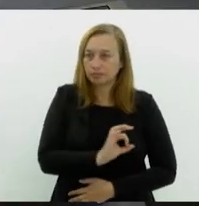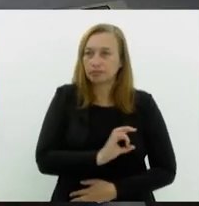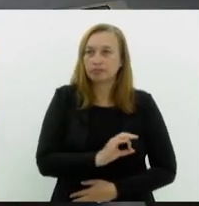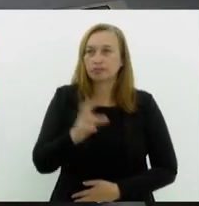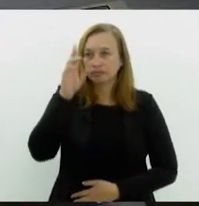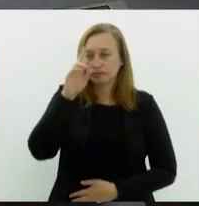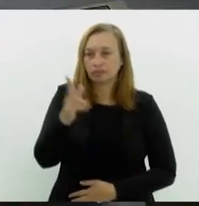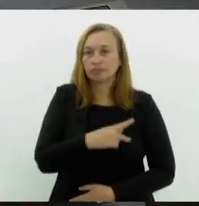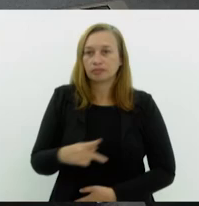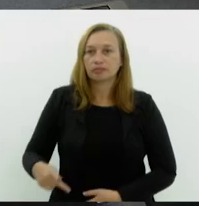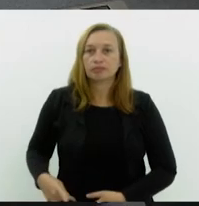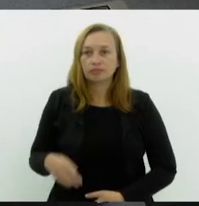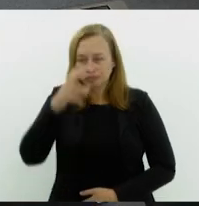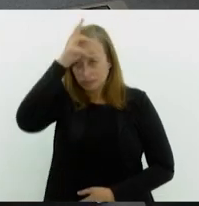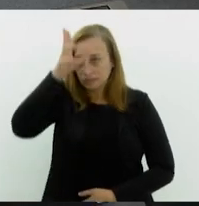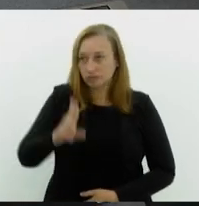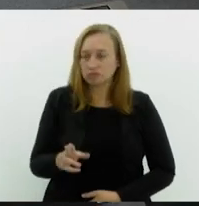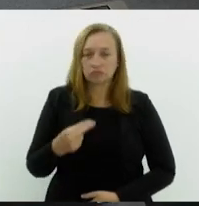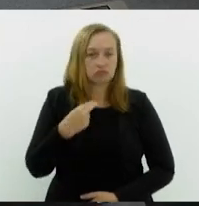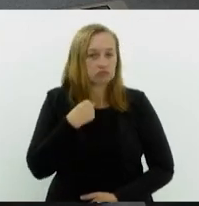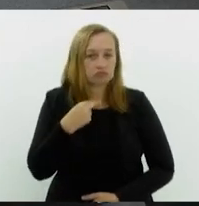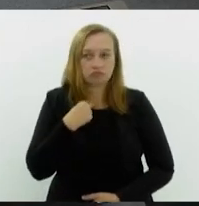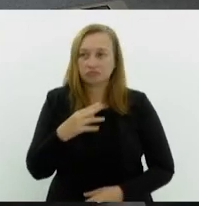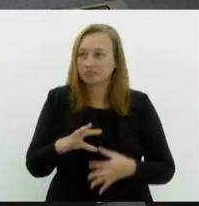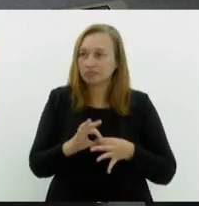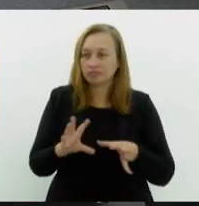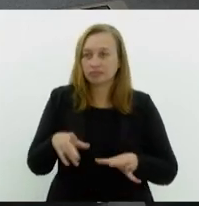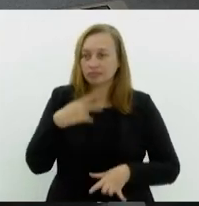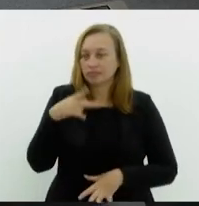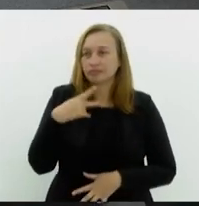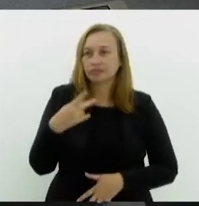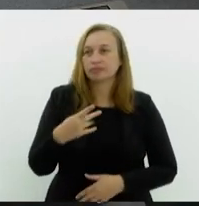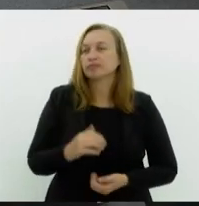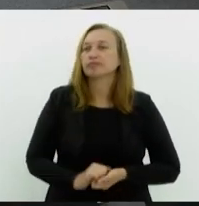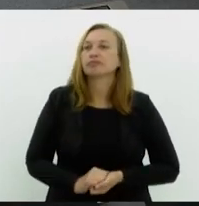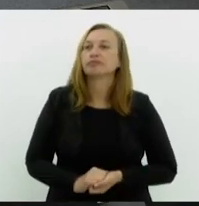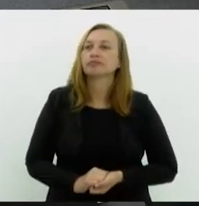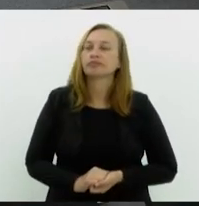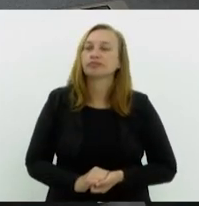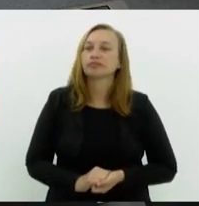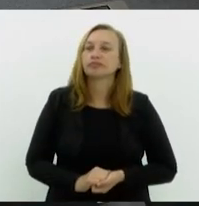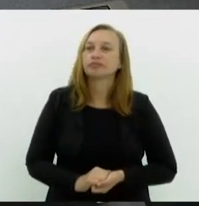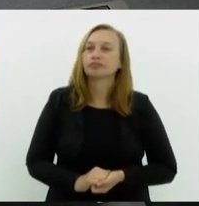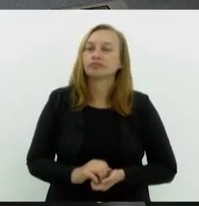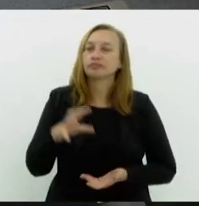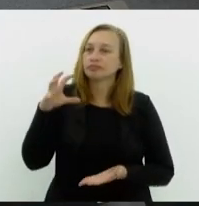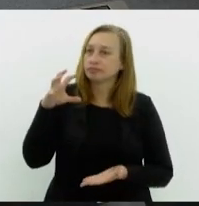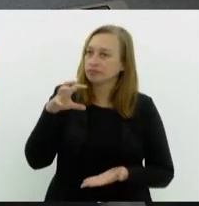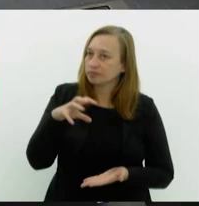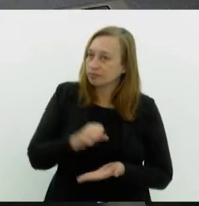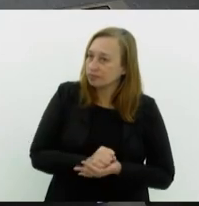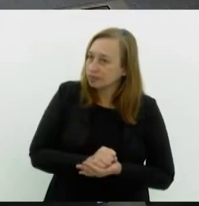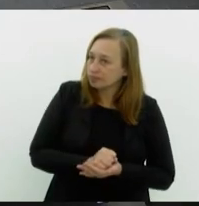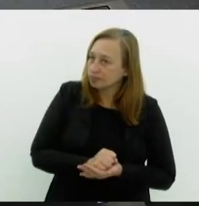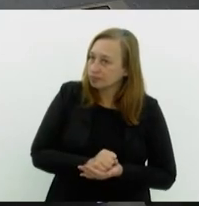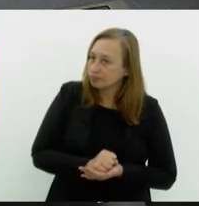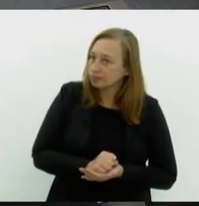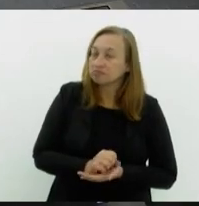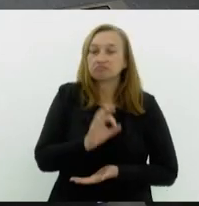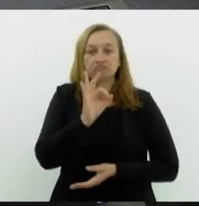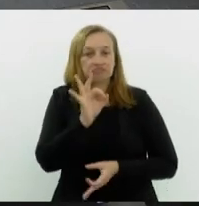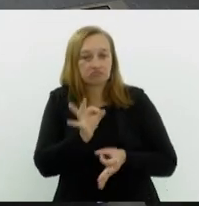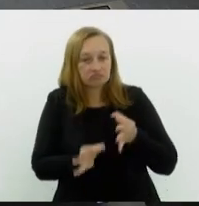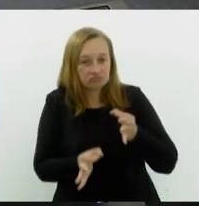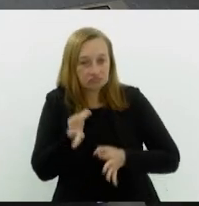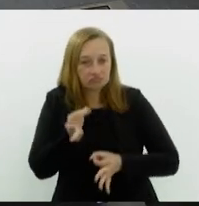Presidente Tia Ju, eu não posso deixar passar a oportunidade de fazer aqui um registro justo e